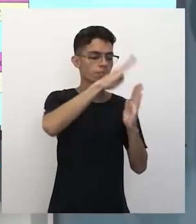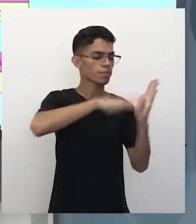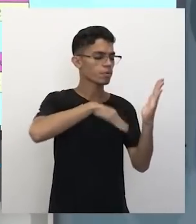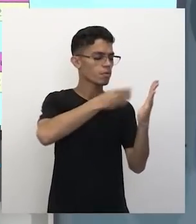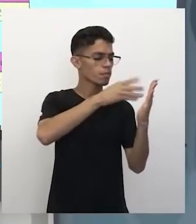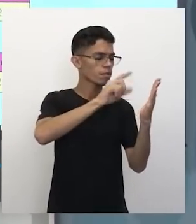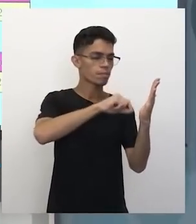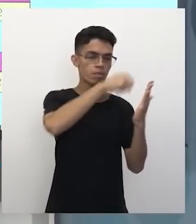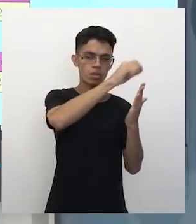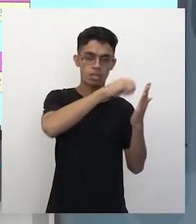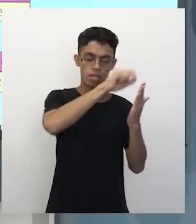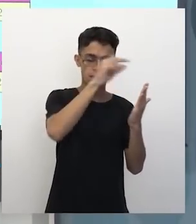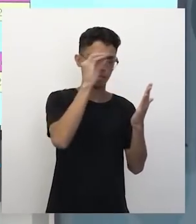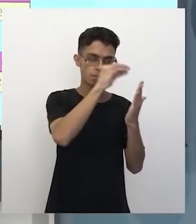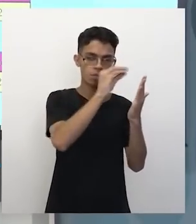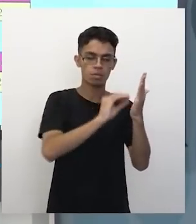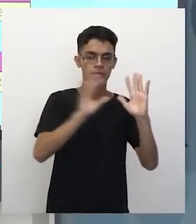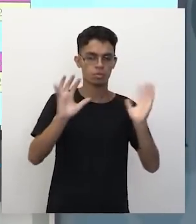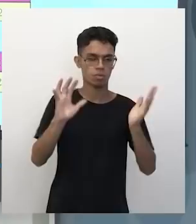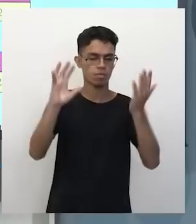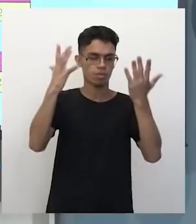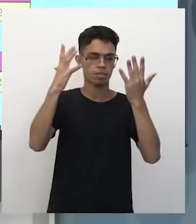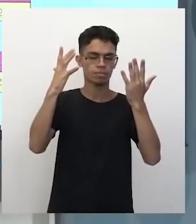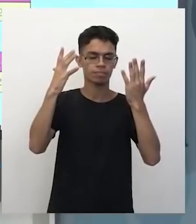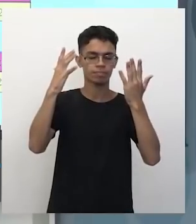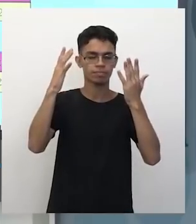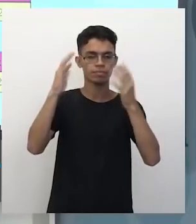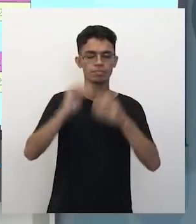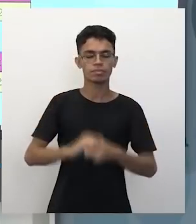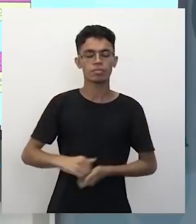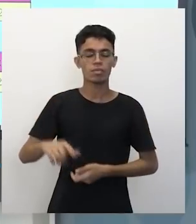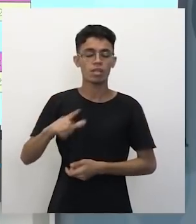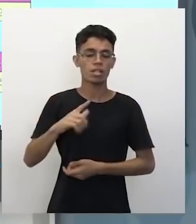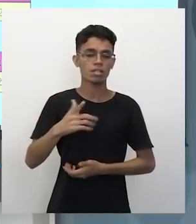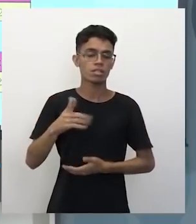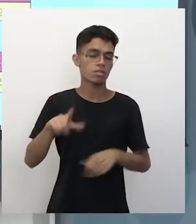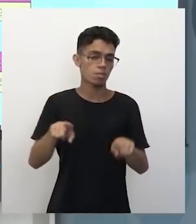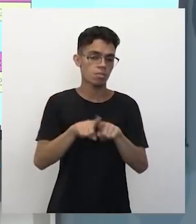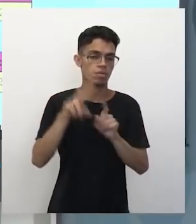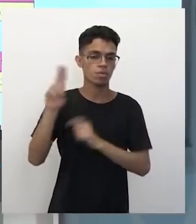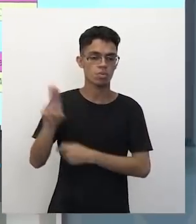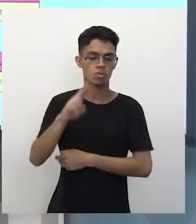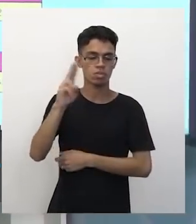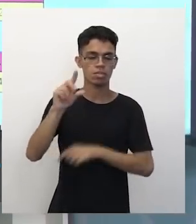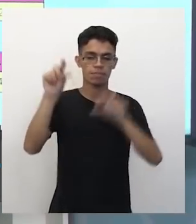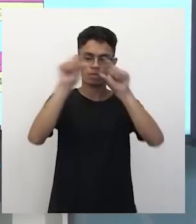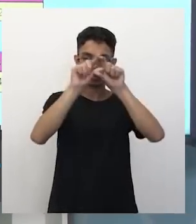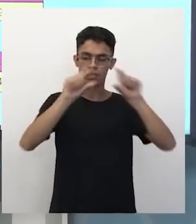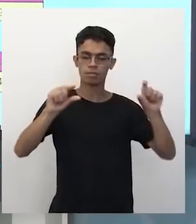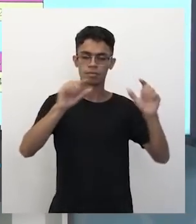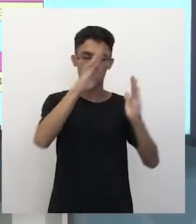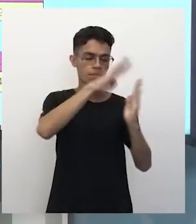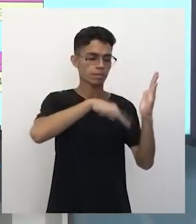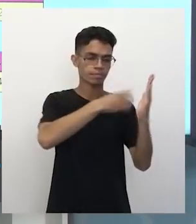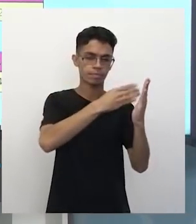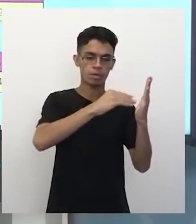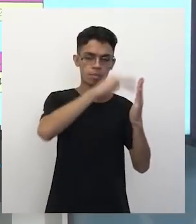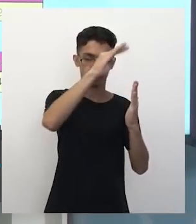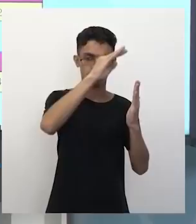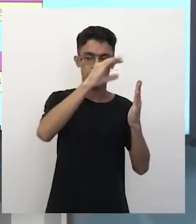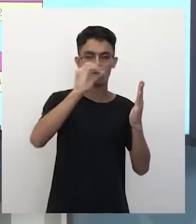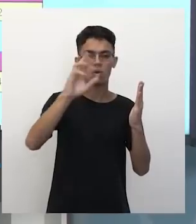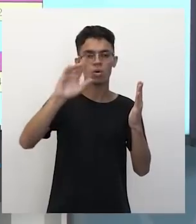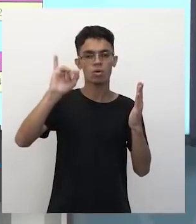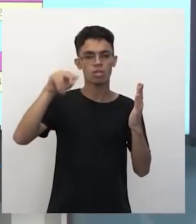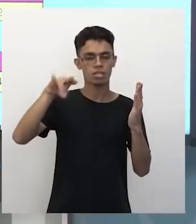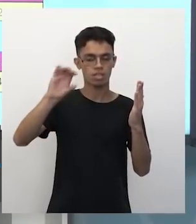suas festividades, mas eles também utilizam o calendário gregoriano para marcar as questões